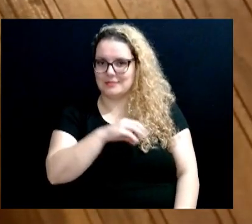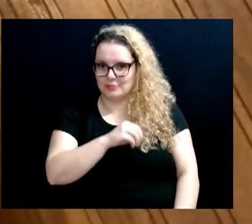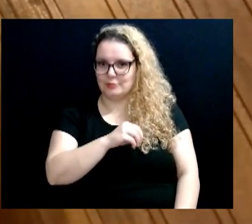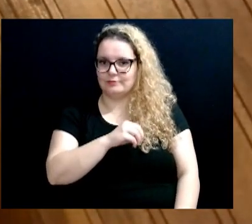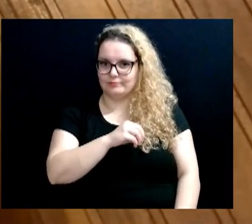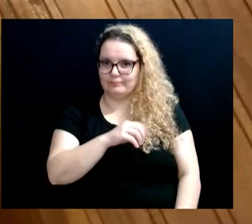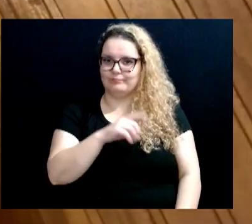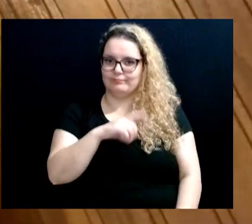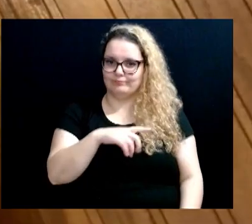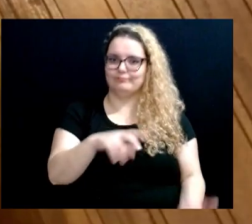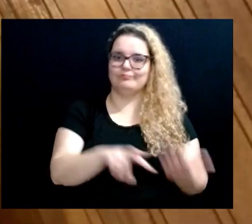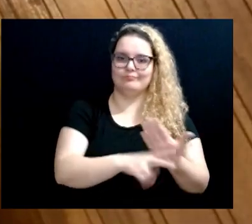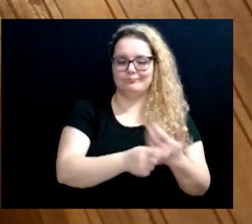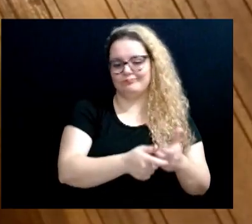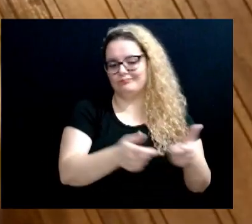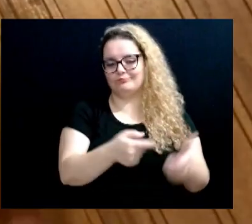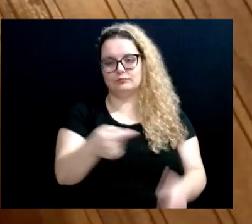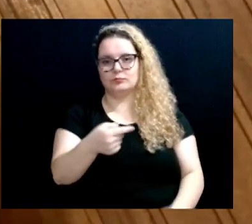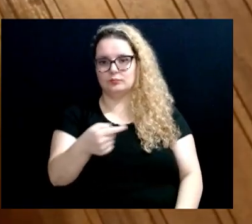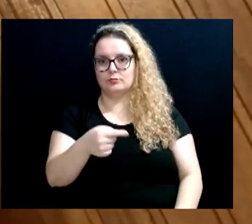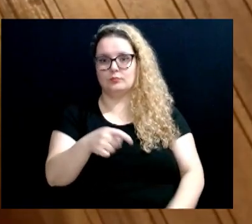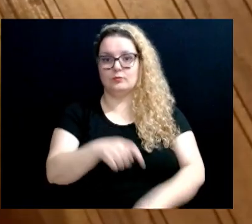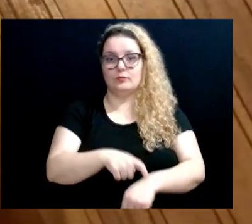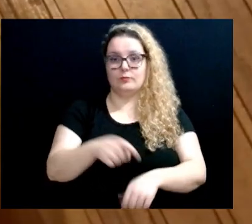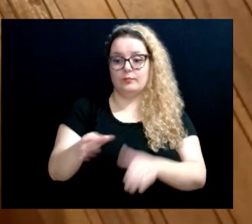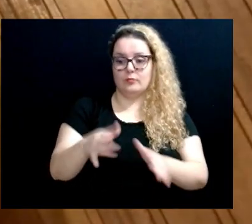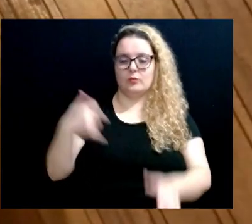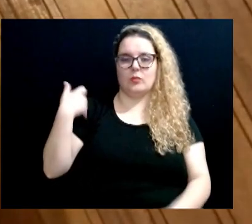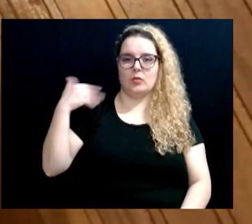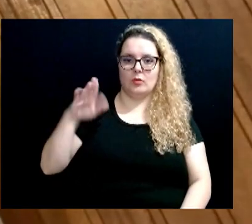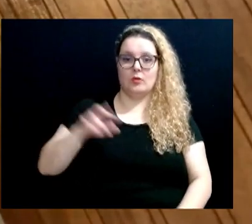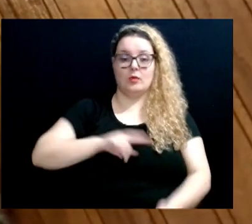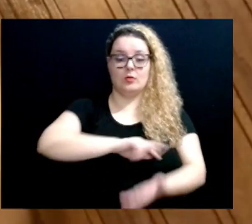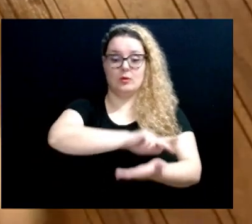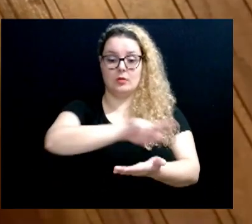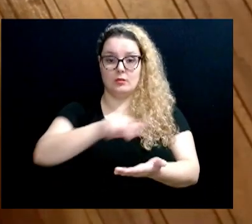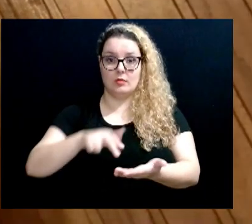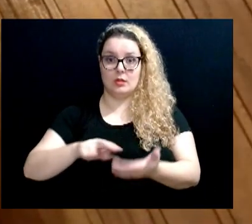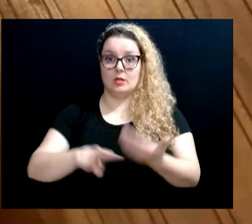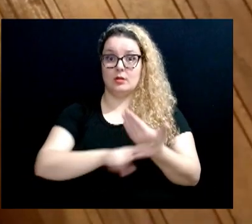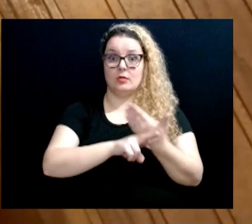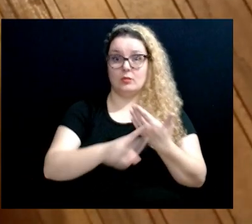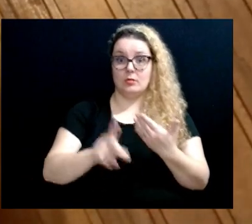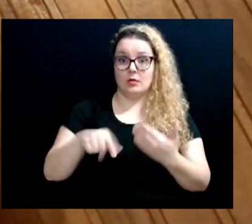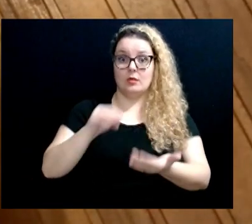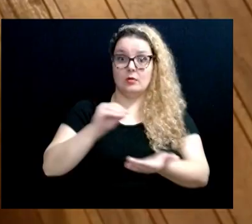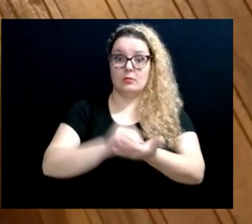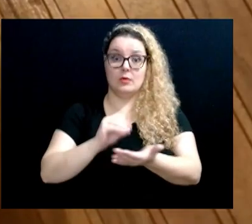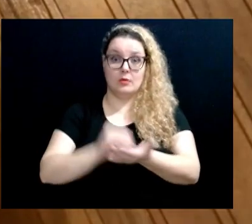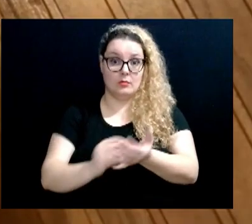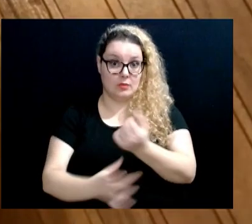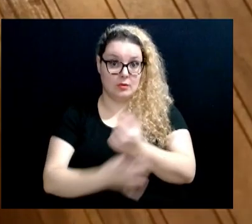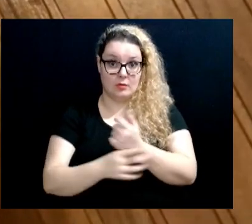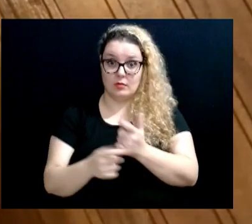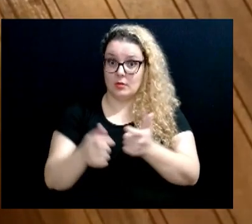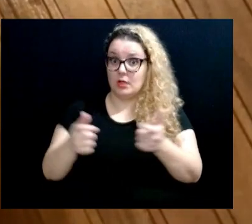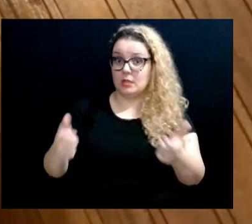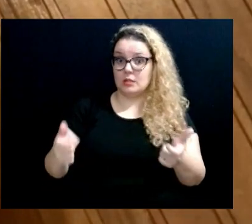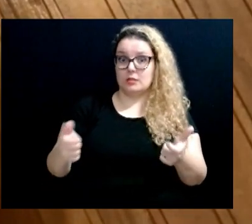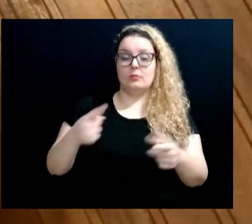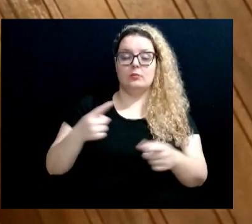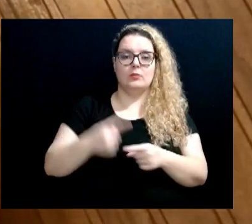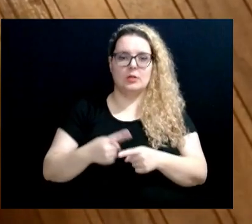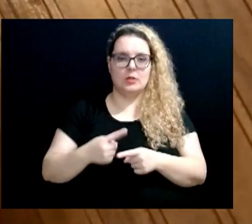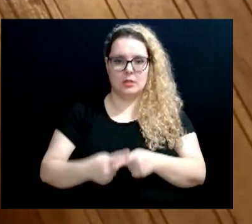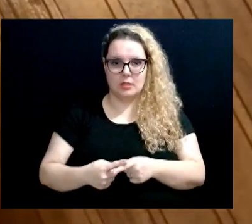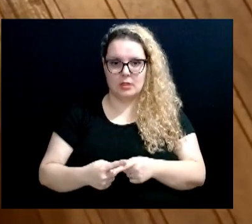consequência negativa na fase adulta. Dentre essas consequências, é uma insegurança muito grande. Por quê? Porque ele não